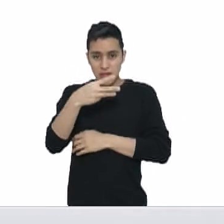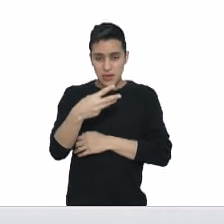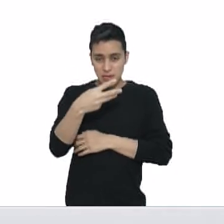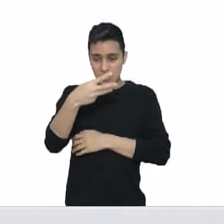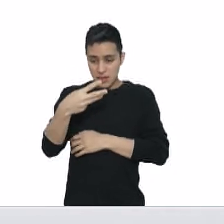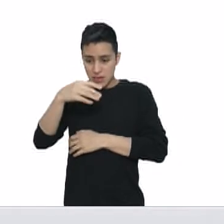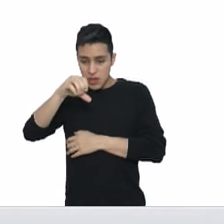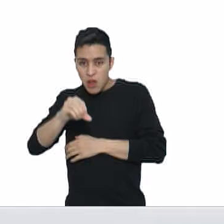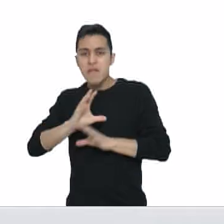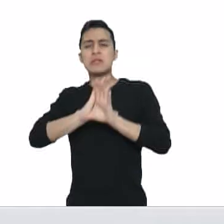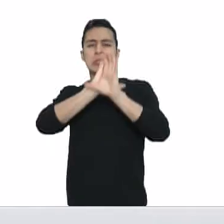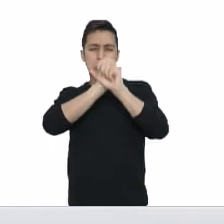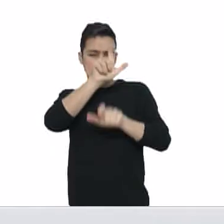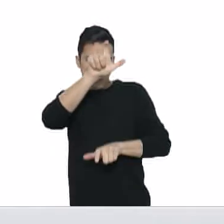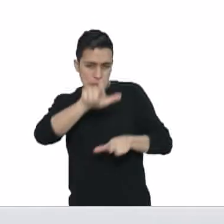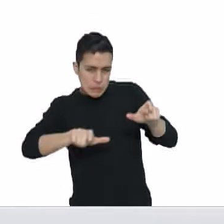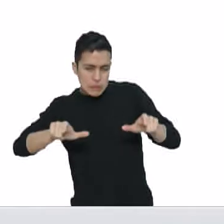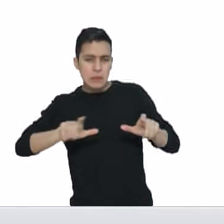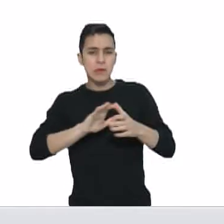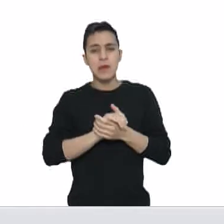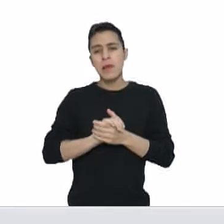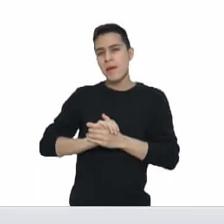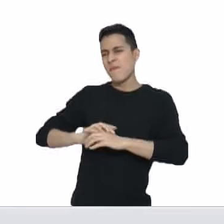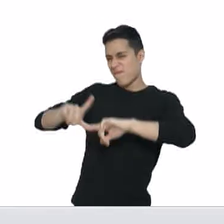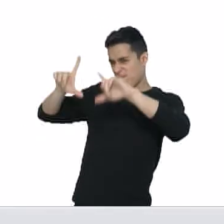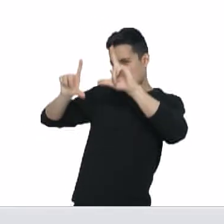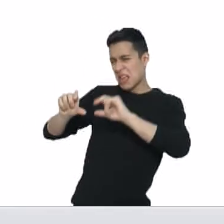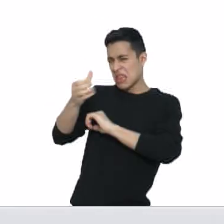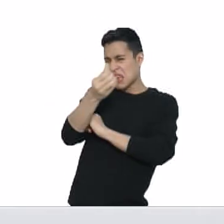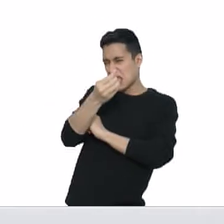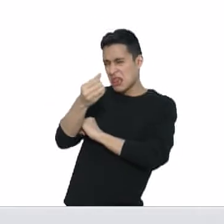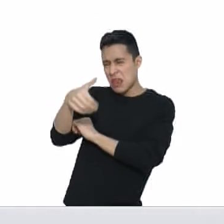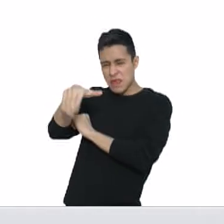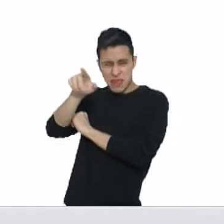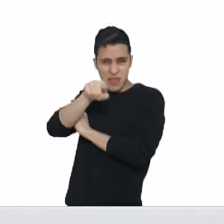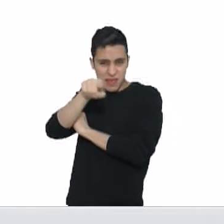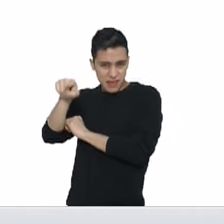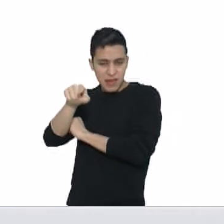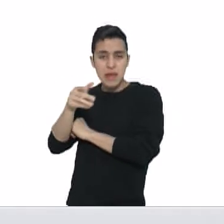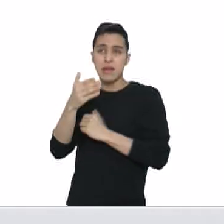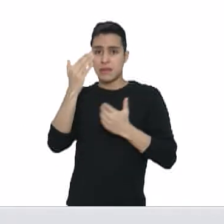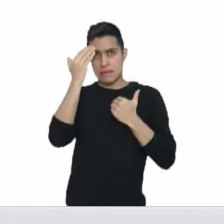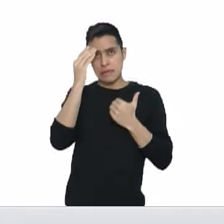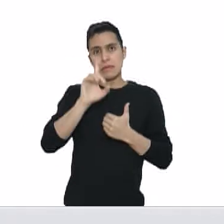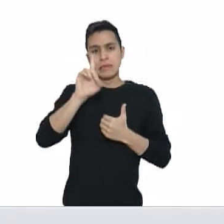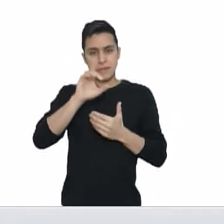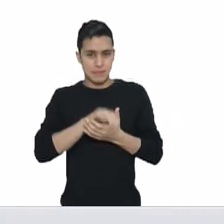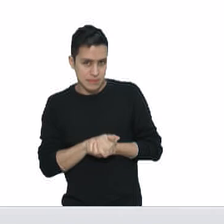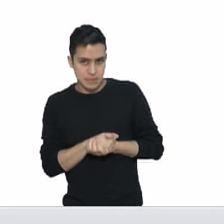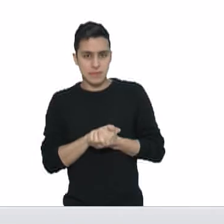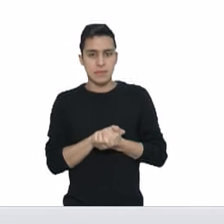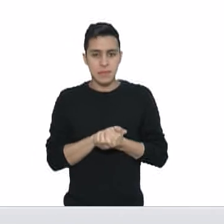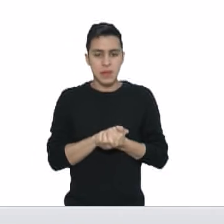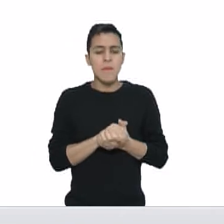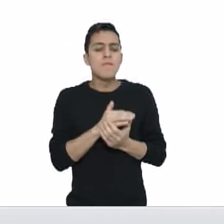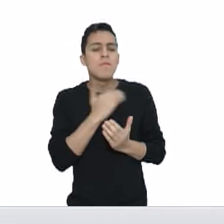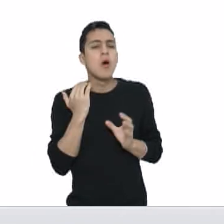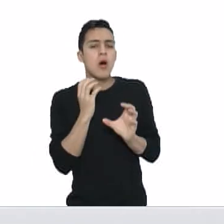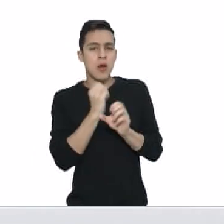137.339 casos, ok? Bem menos que os 600 e pouco, né? Graças a Deus. Óbitos,